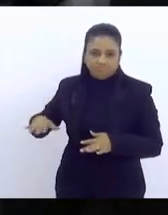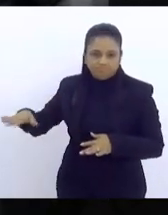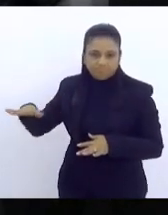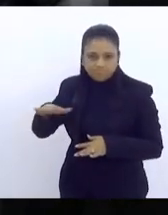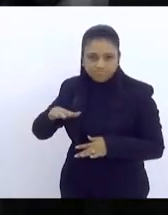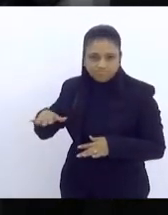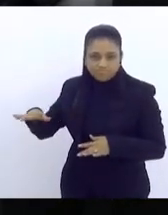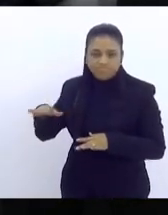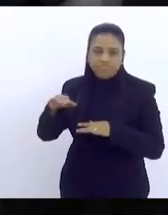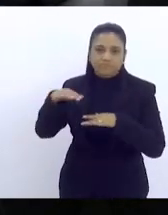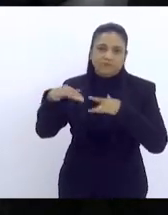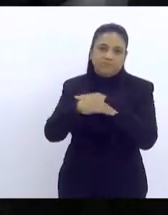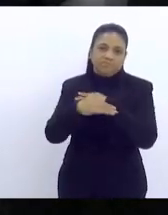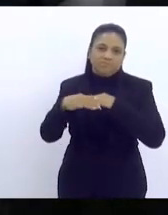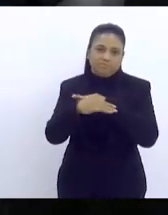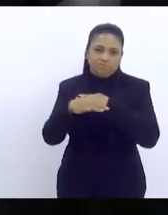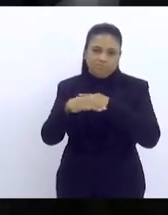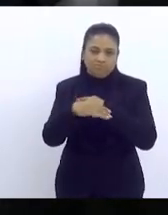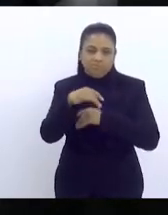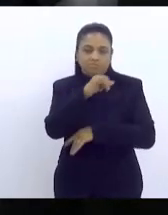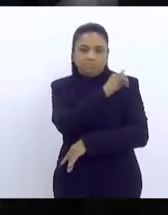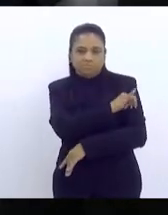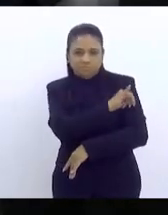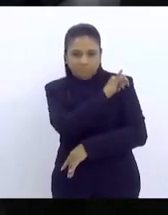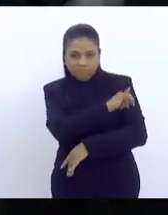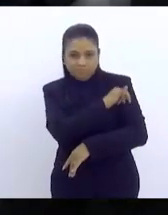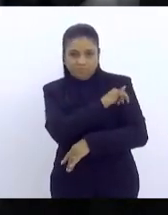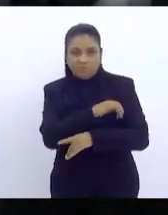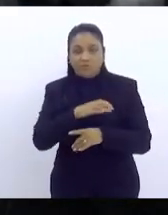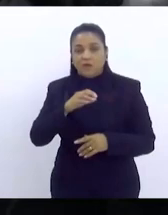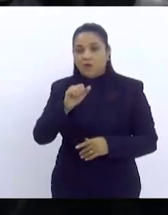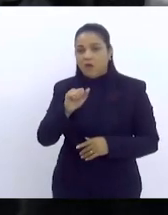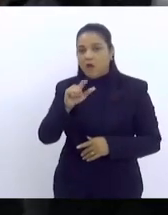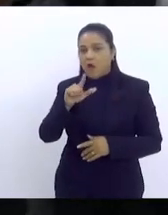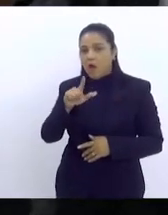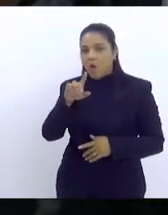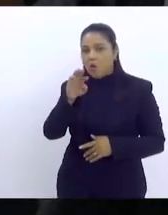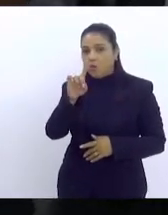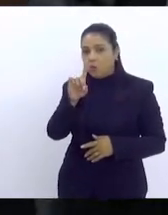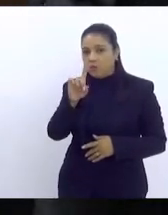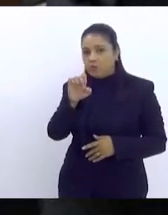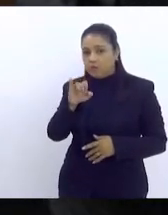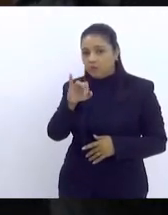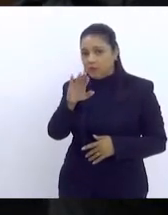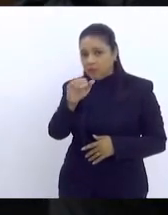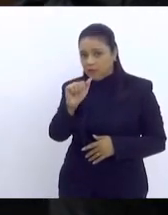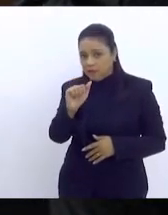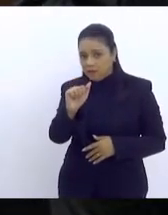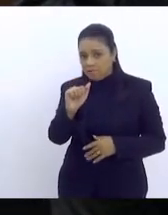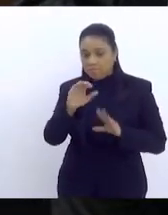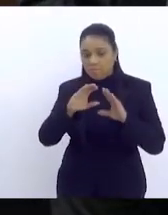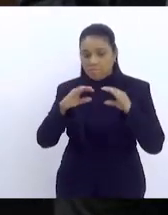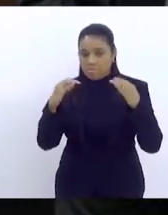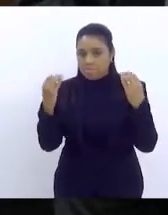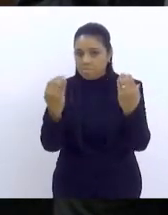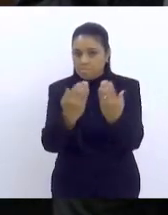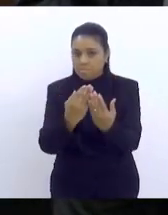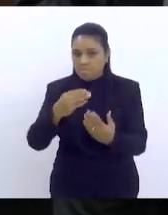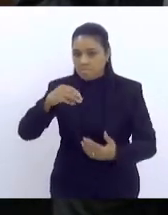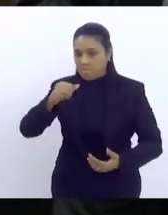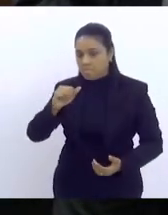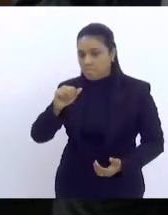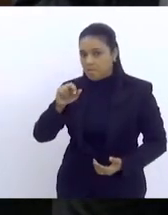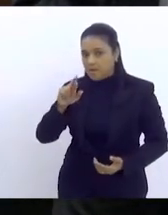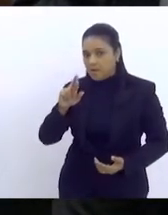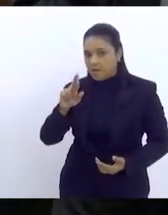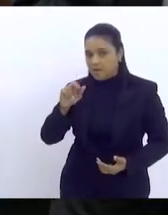da cidade do Rio de Janeiro chamada Aldeia Maracanã onde há relatório da Defesa Civil